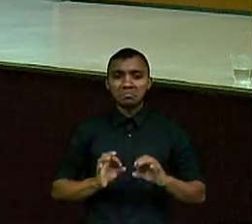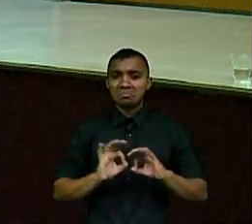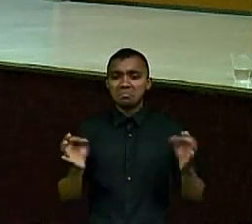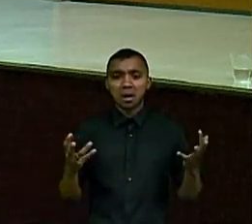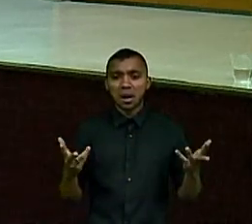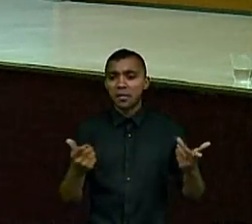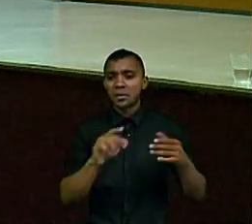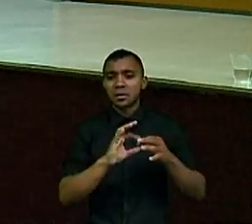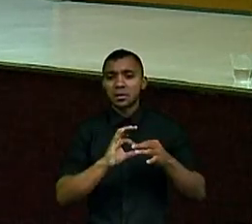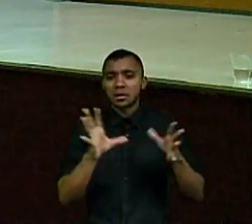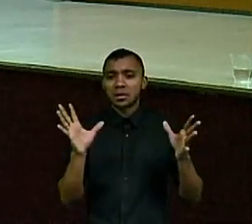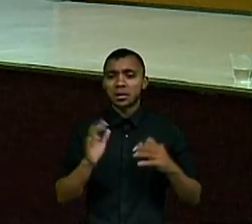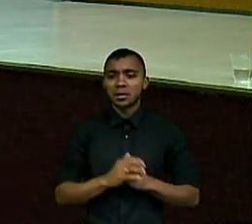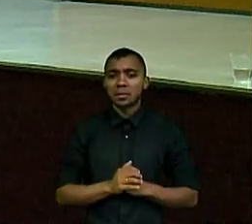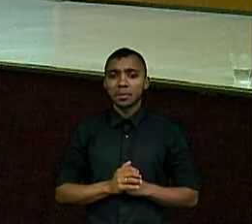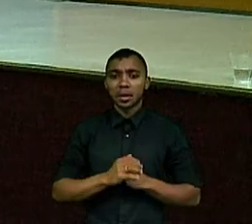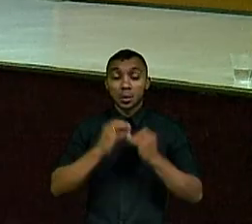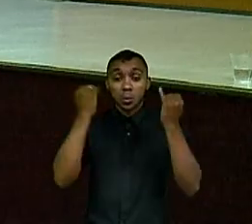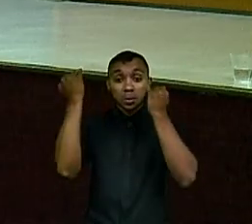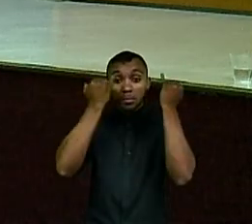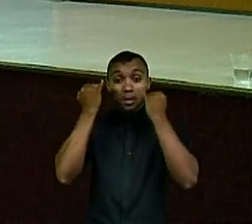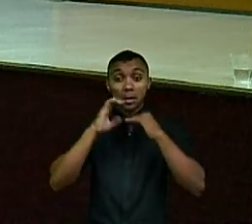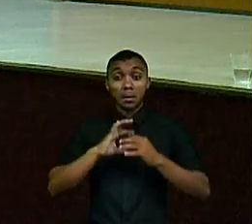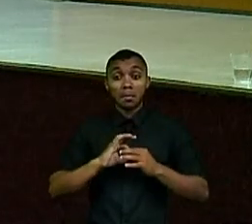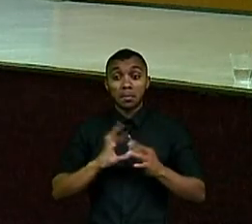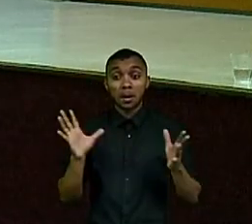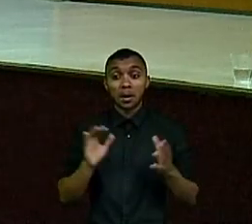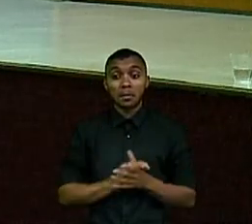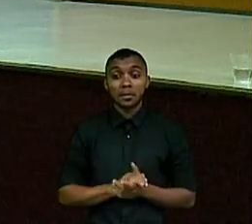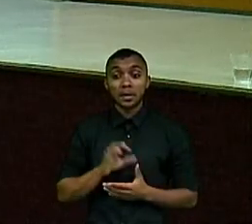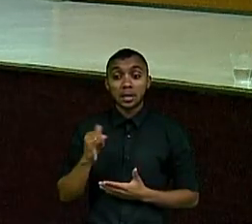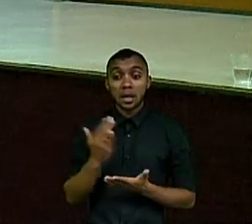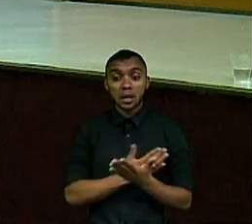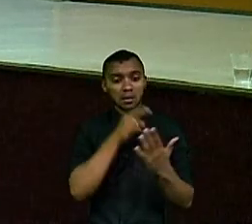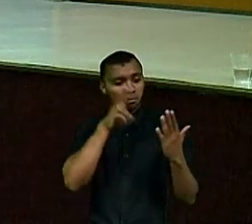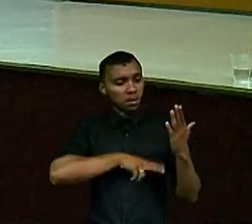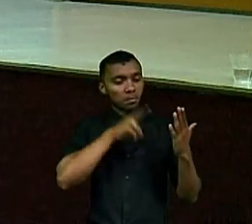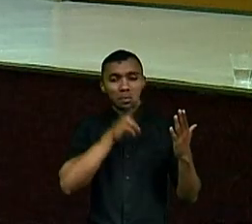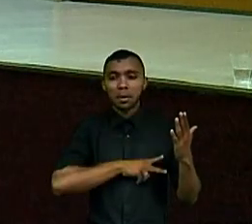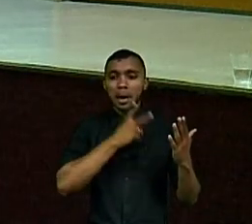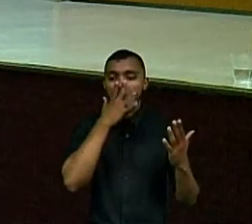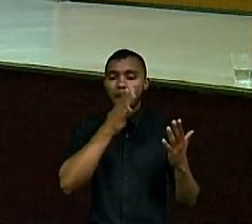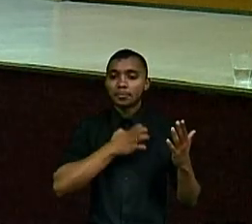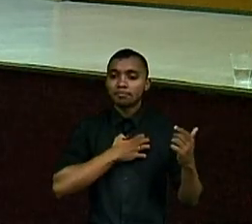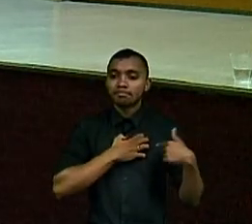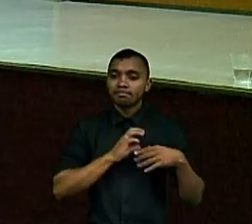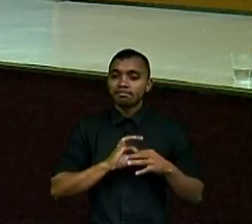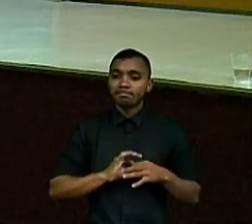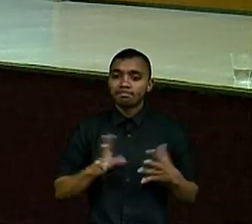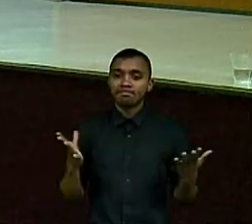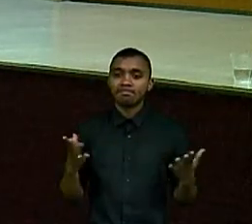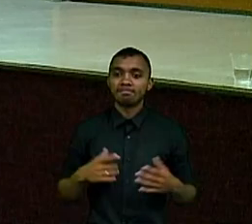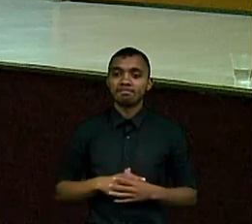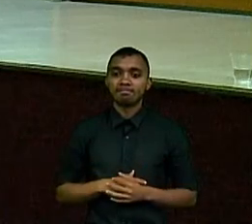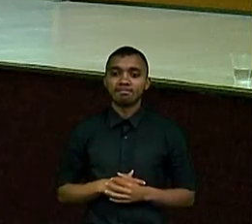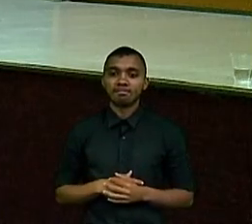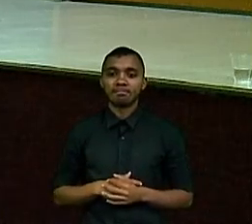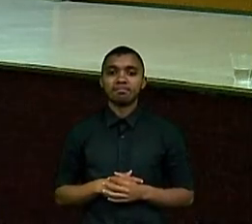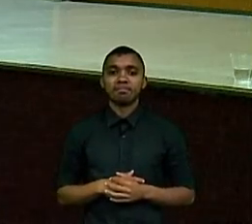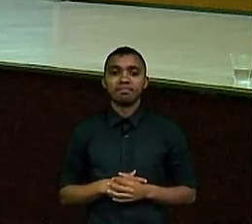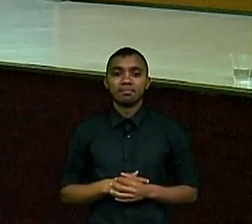o conhecimento liberta você com o livro debaixo do braço você tá livre né então